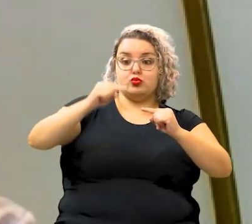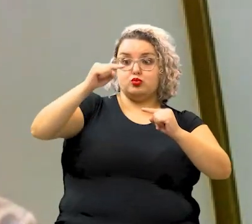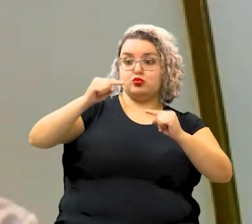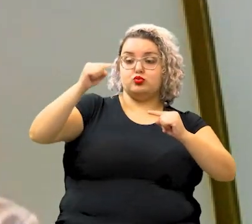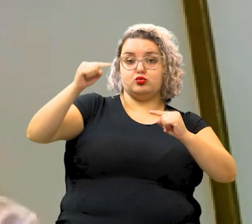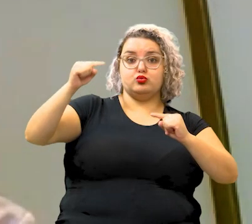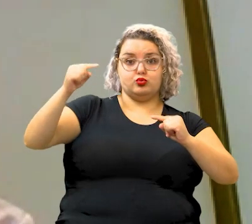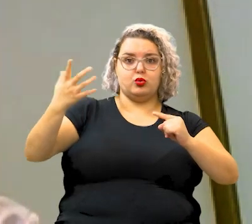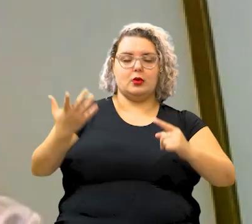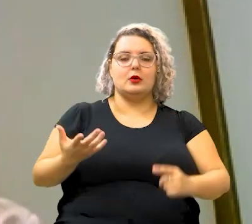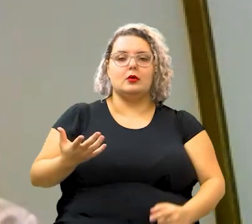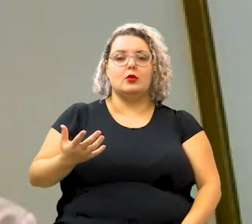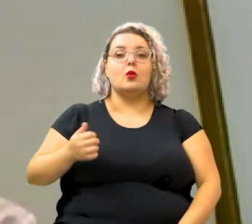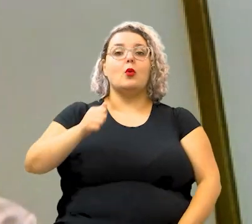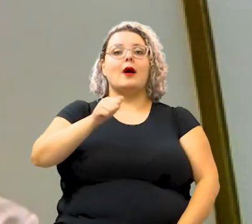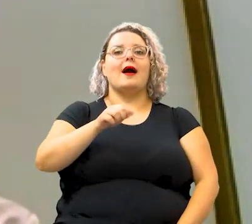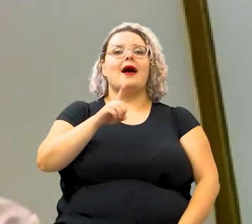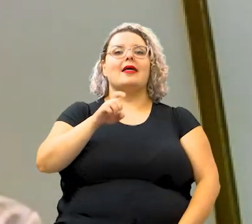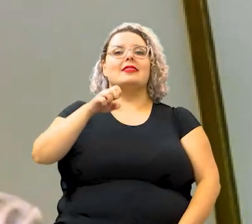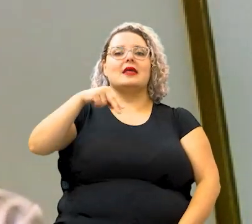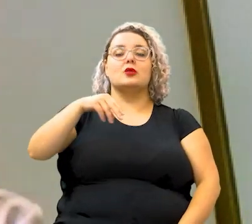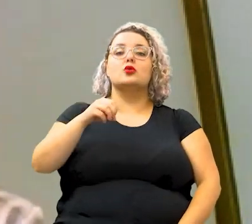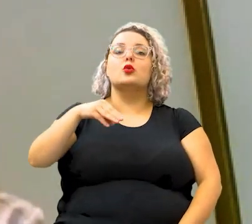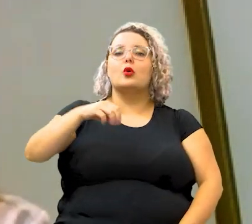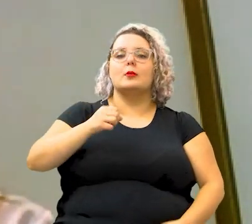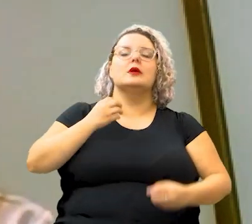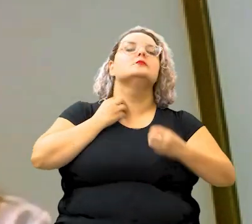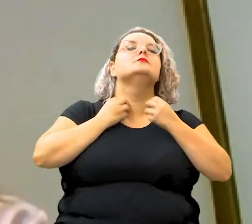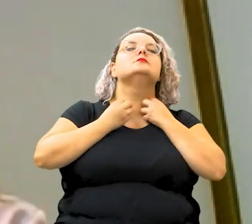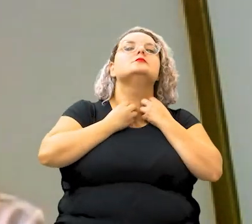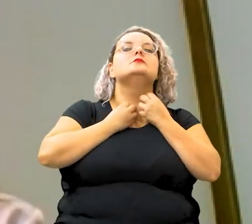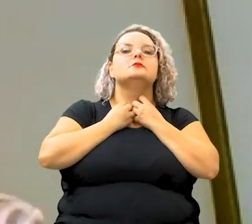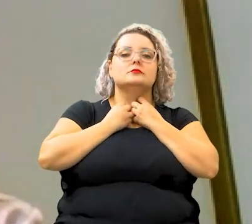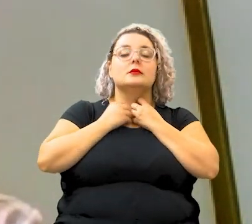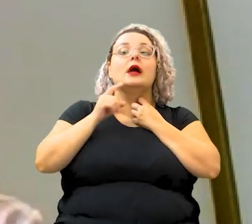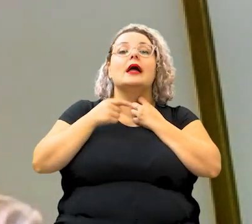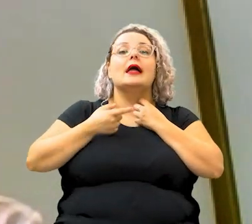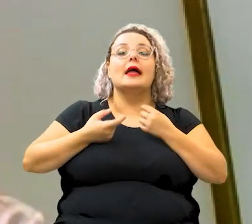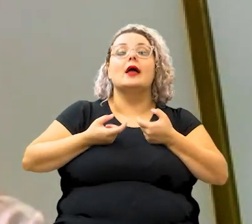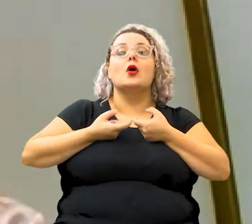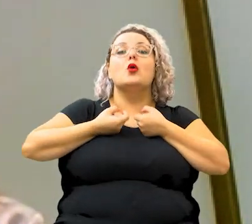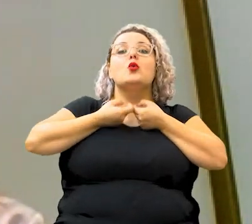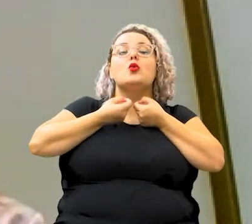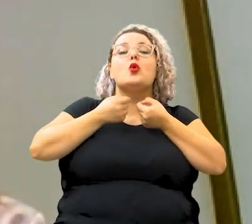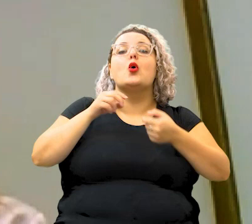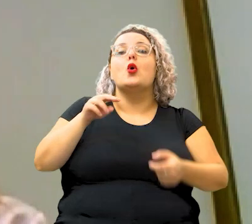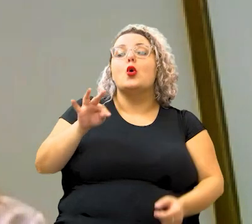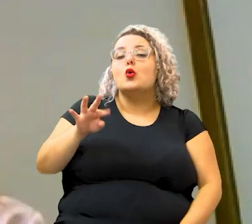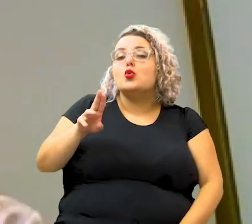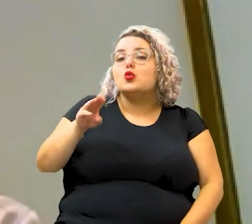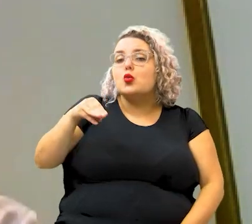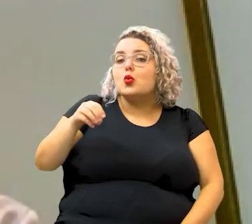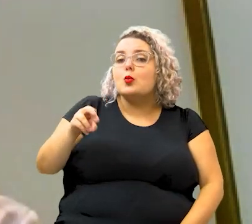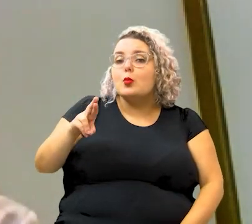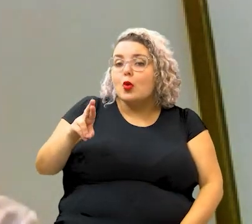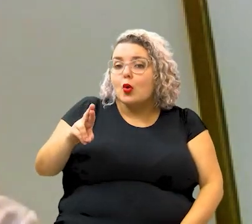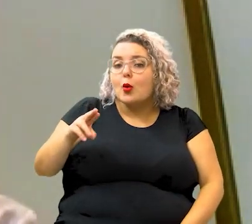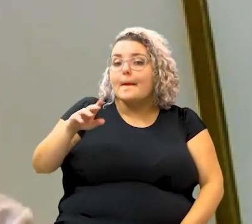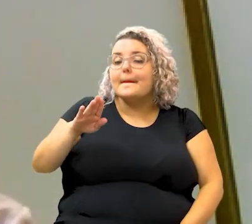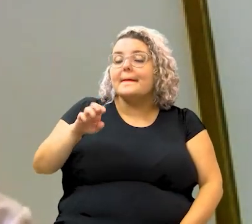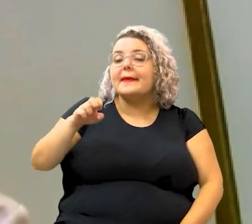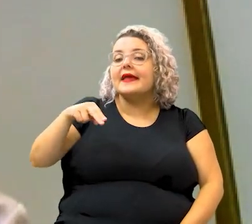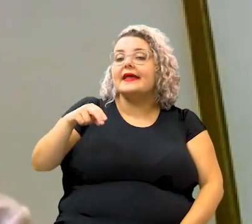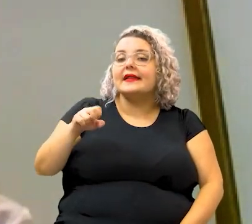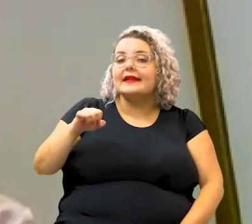Por exemplo, o adenoma de paratireoide. O adenoma de paratireoide ele é um tumor benigno, né, que normalmente ele